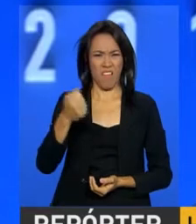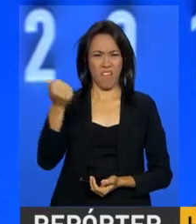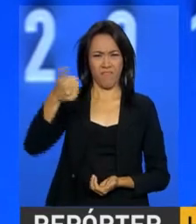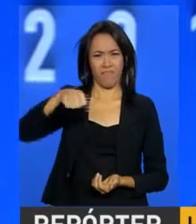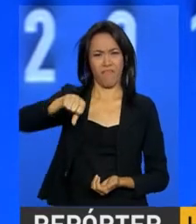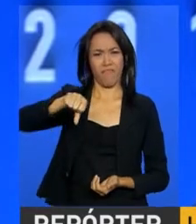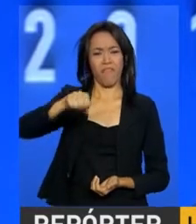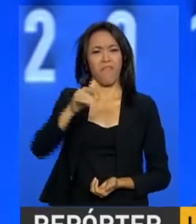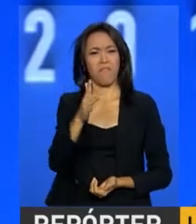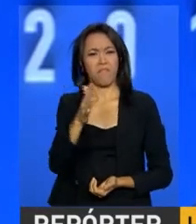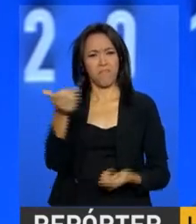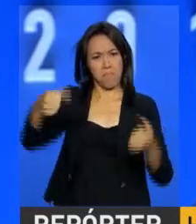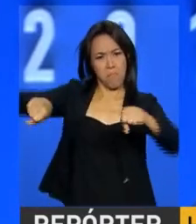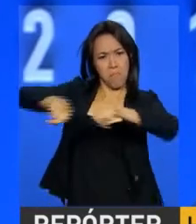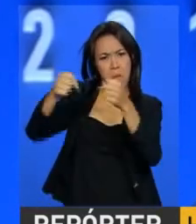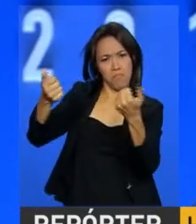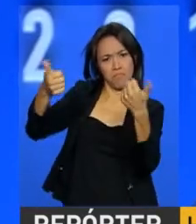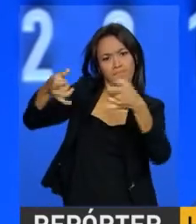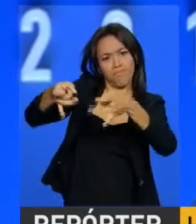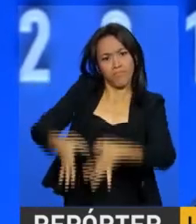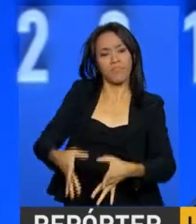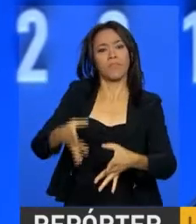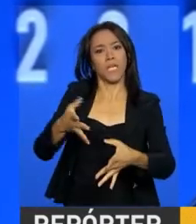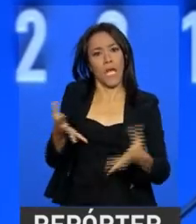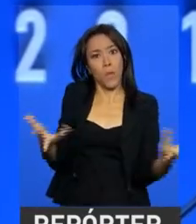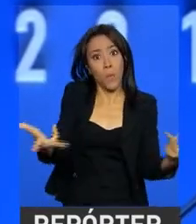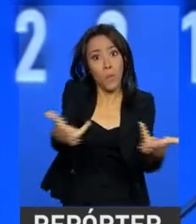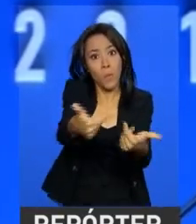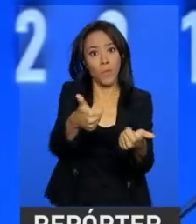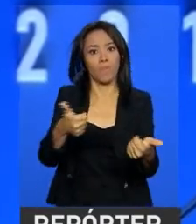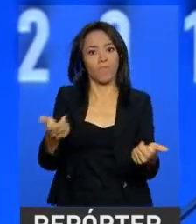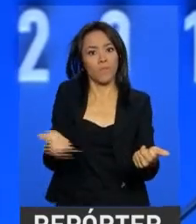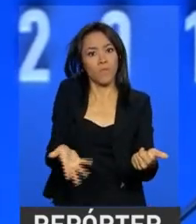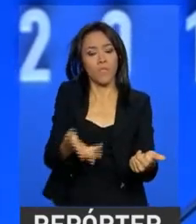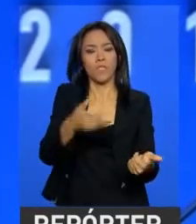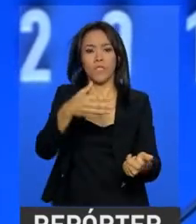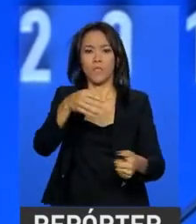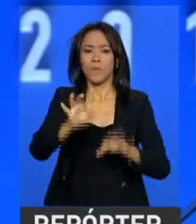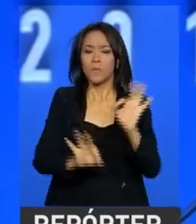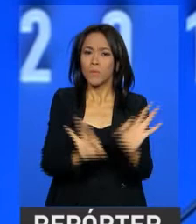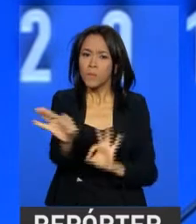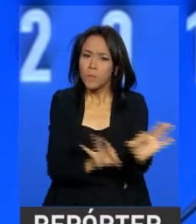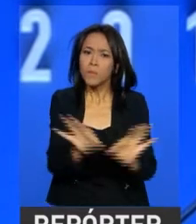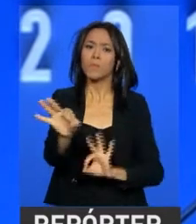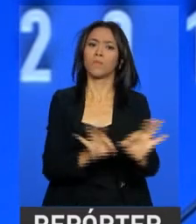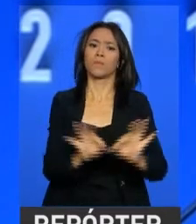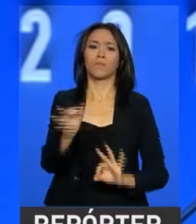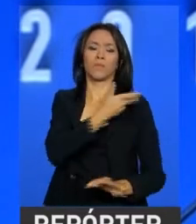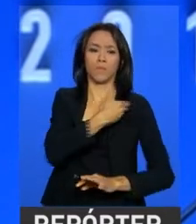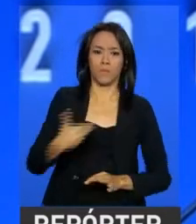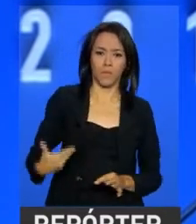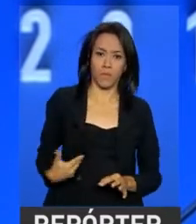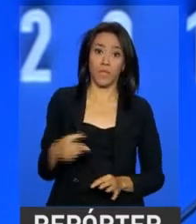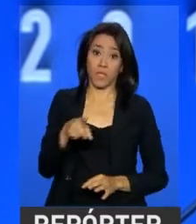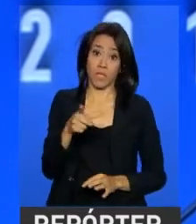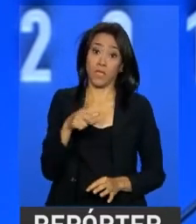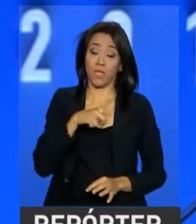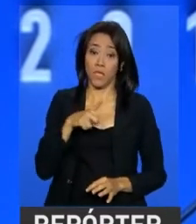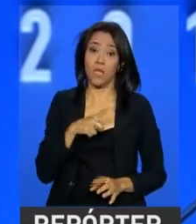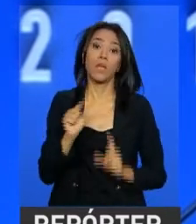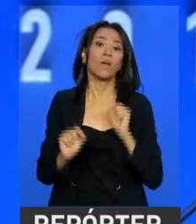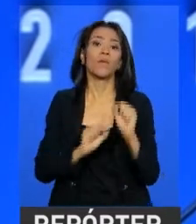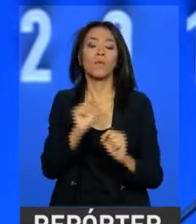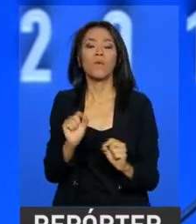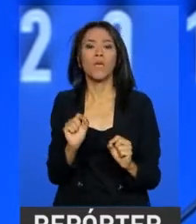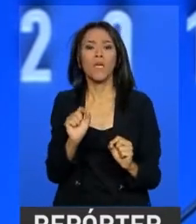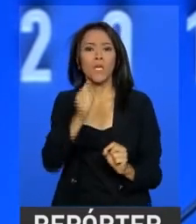e, como tal, demanda dos seus governantes que estabeleçam e que criam condições para